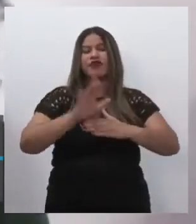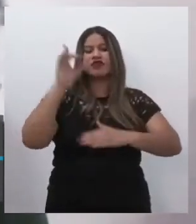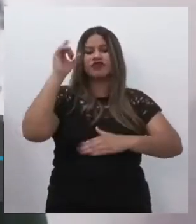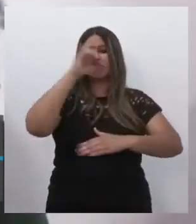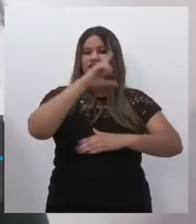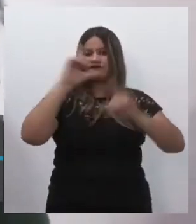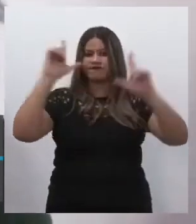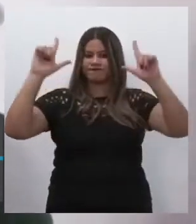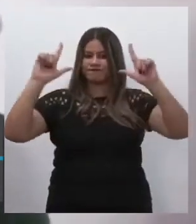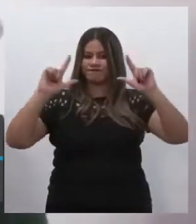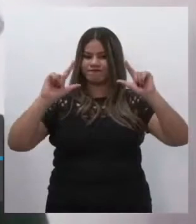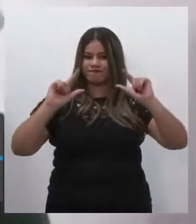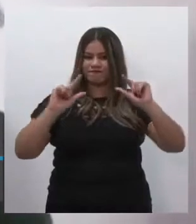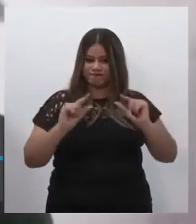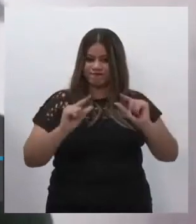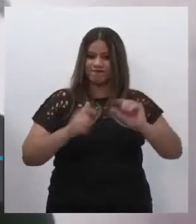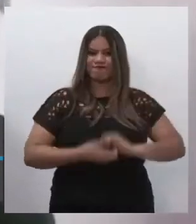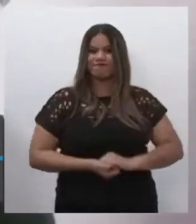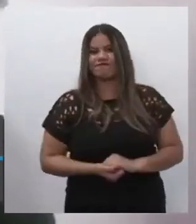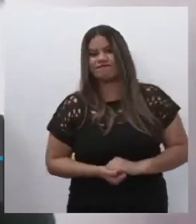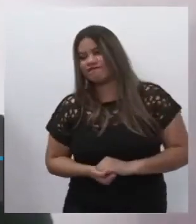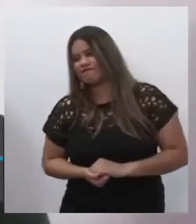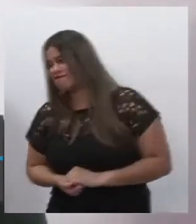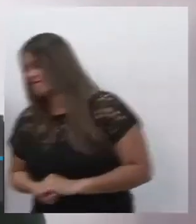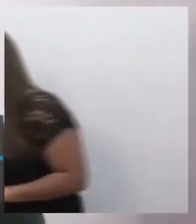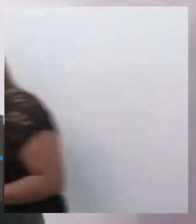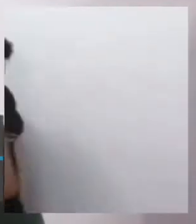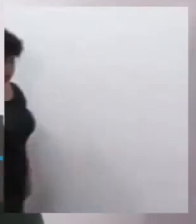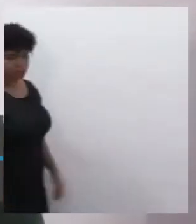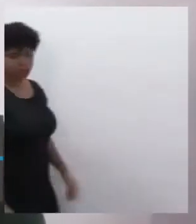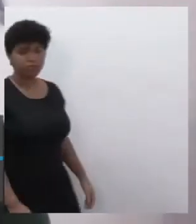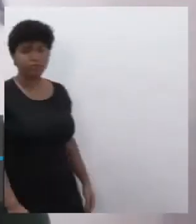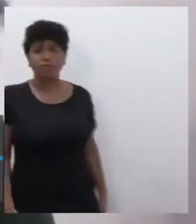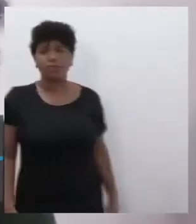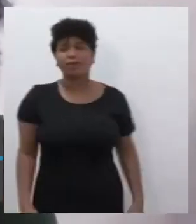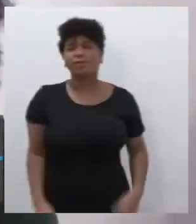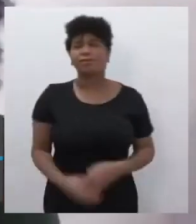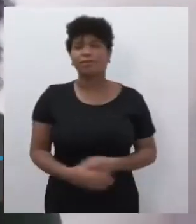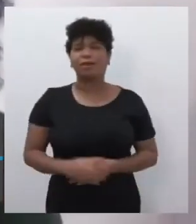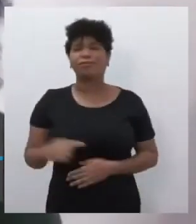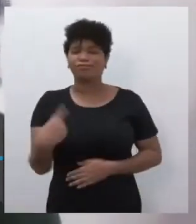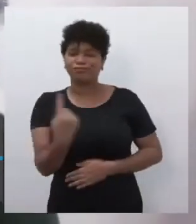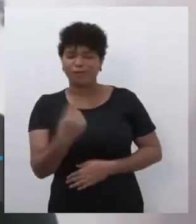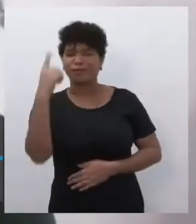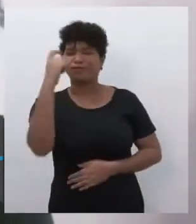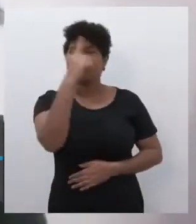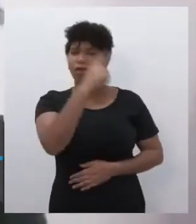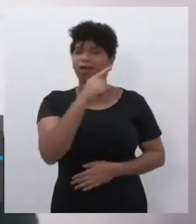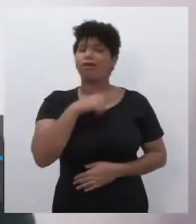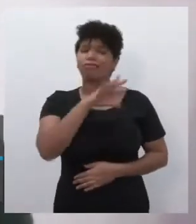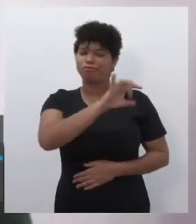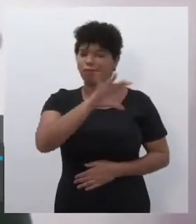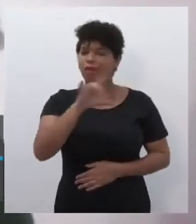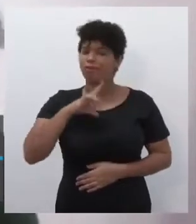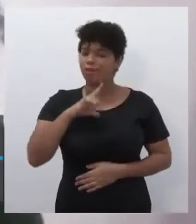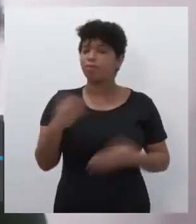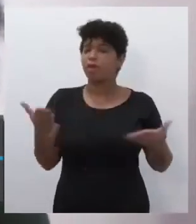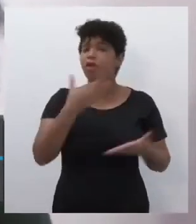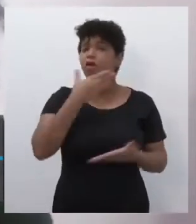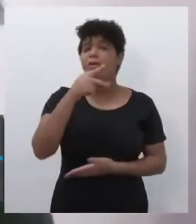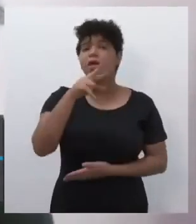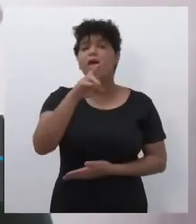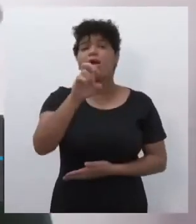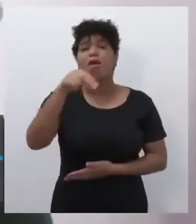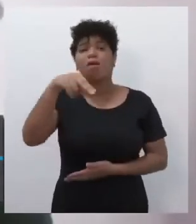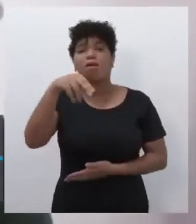das crianças e pelas quais todos estão passando, né? São dificuldades comuns. Agora eu passo a palavra para o Renan e